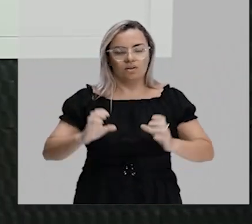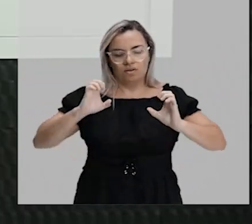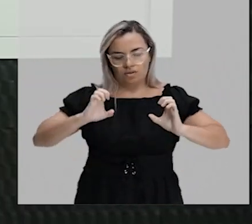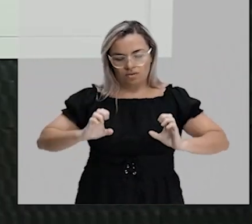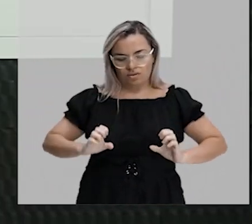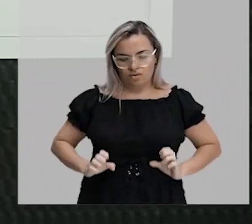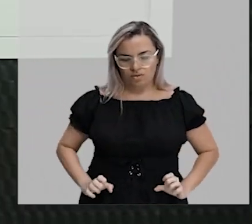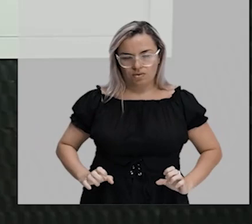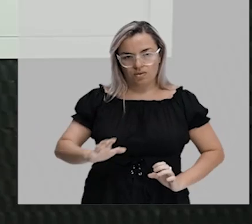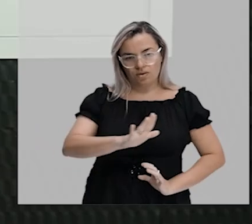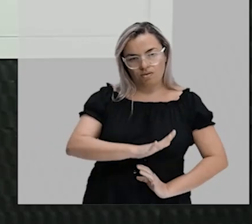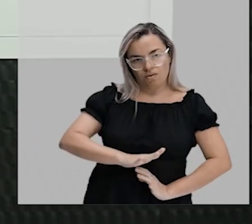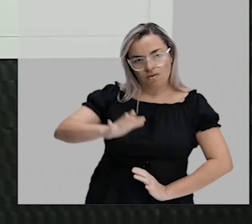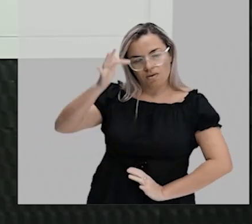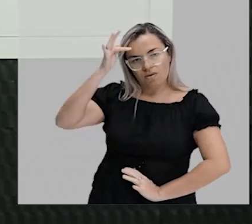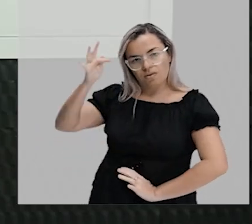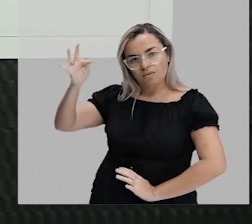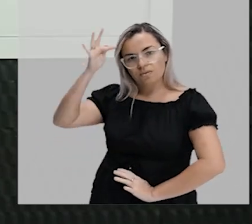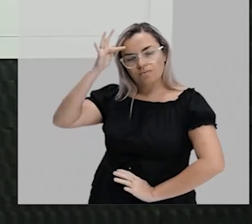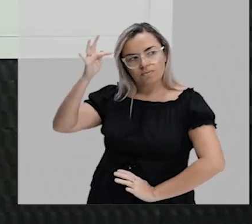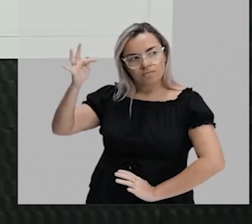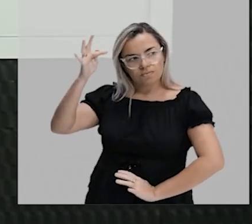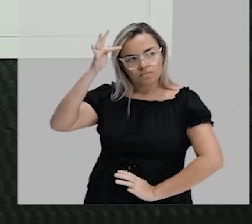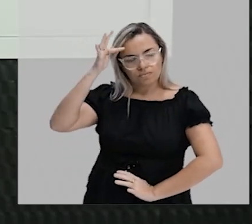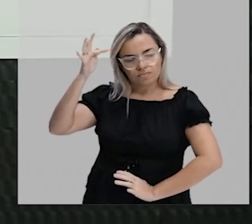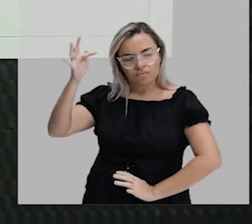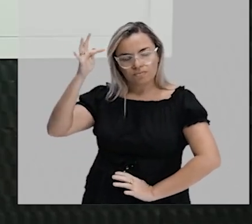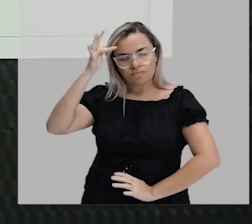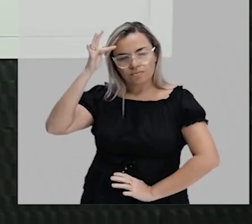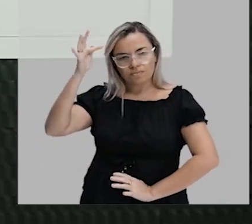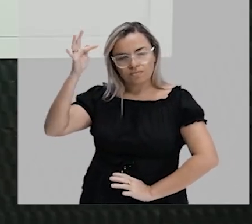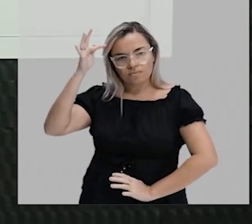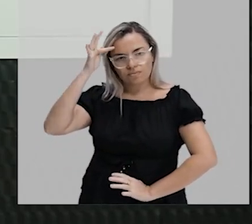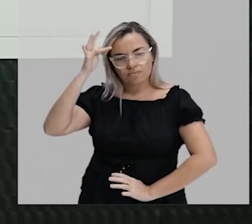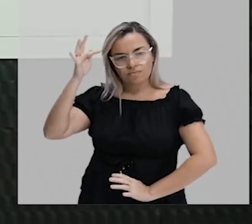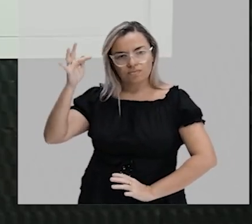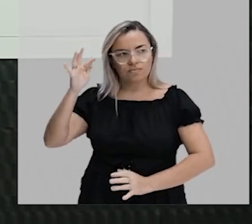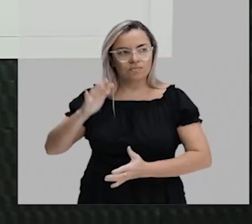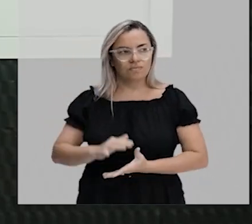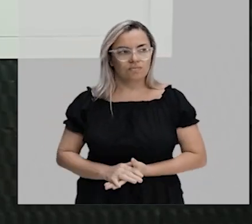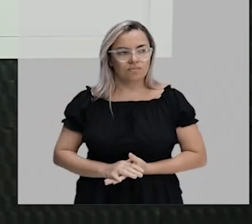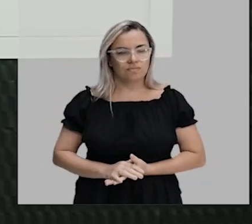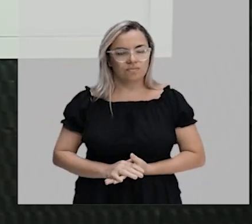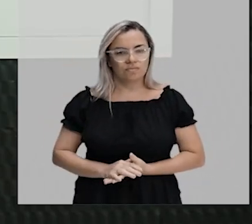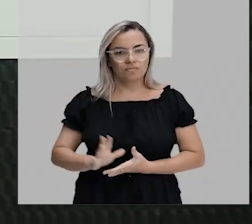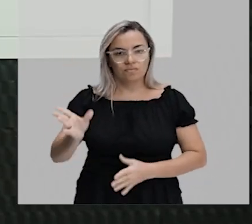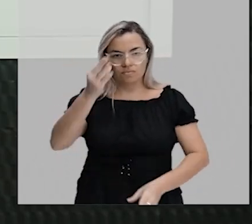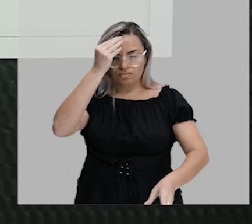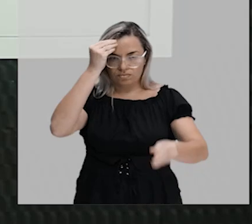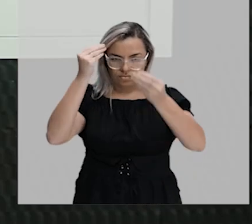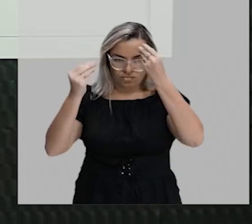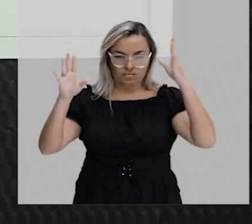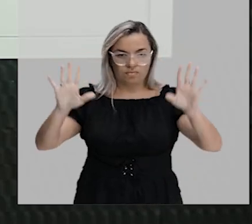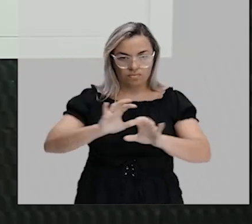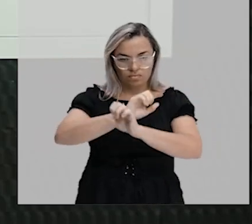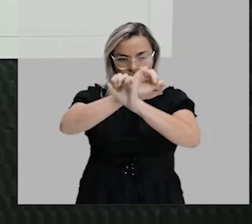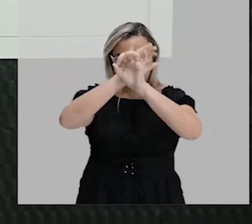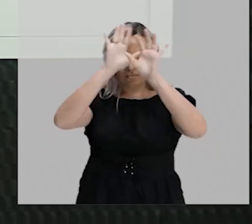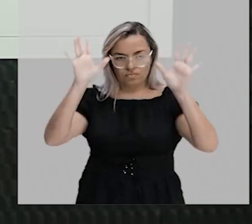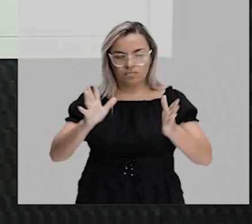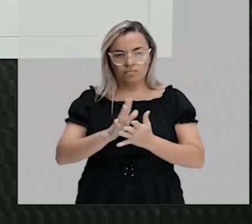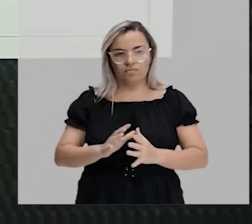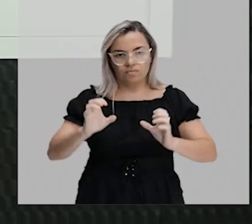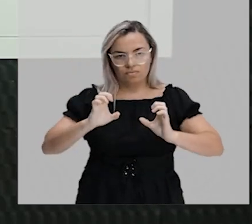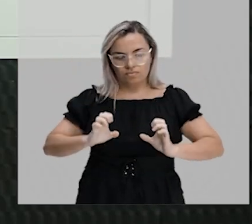é uma área da filosofia, certo? Isso aqui sempre tem que ficar muito bem claro, porque a ética é